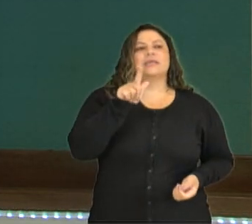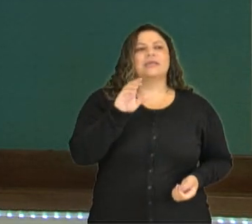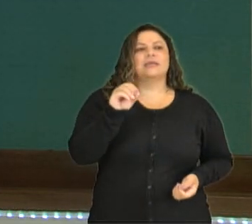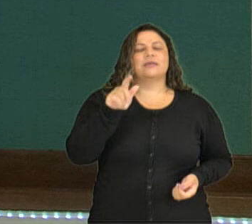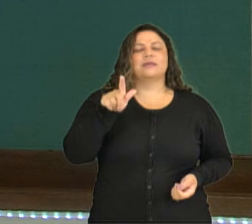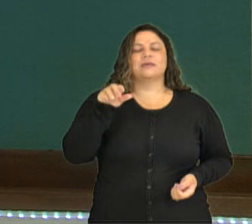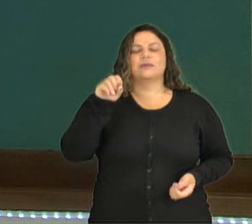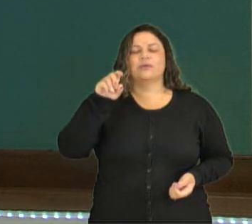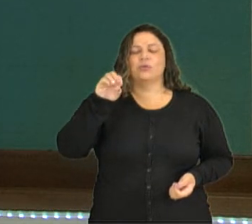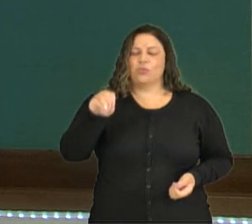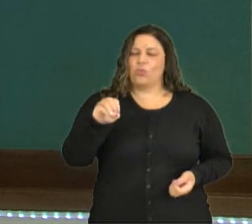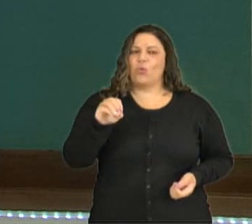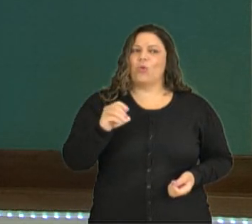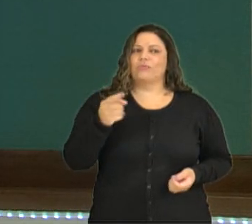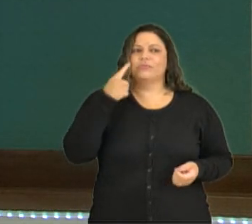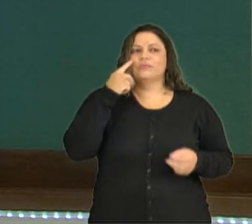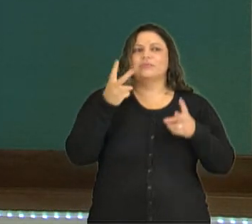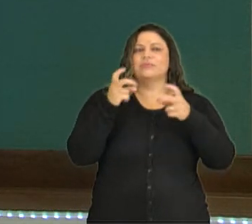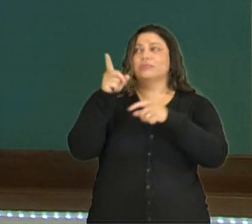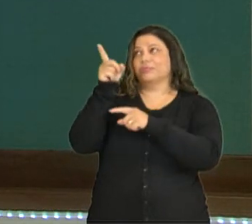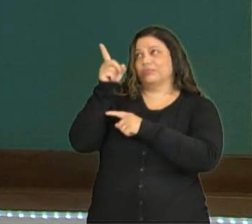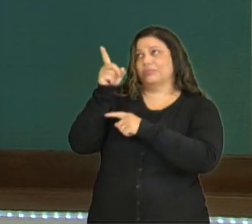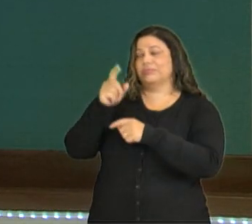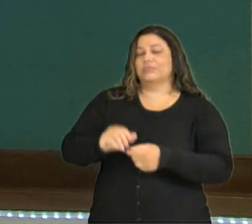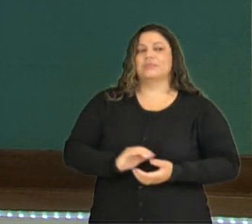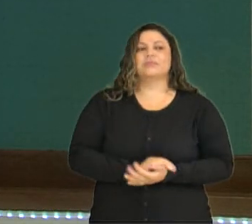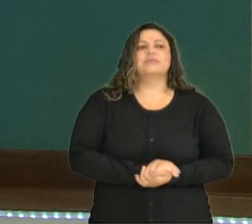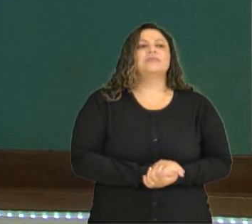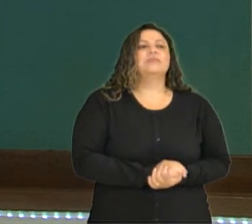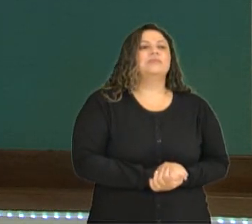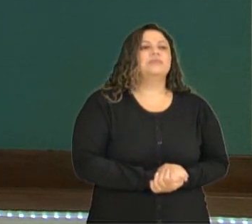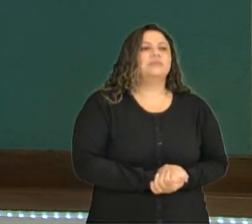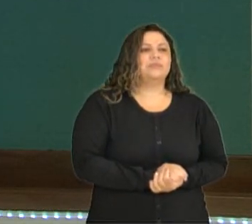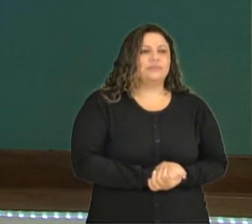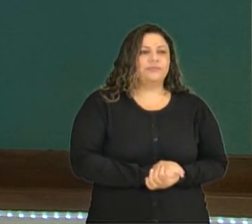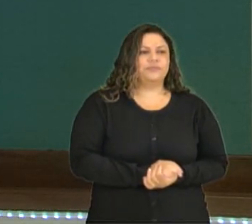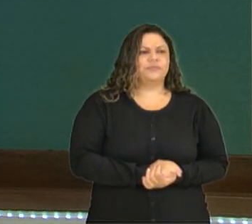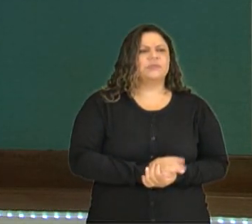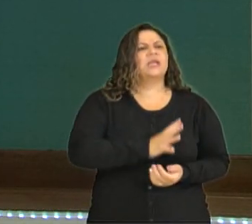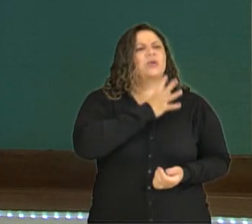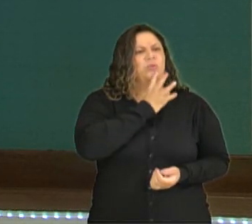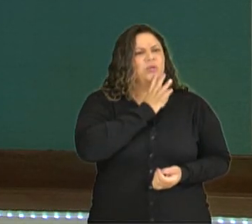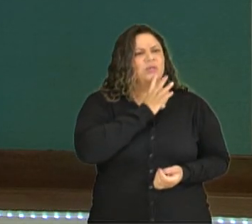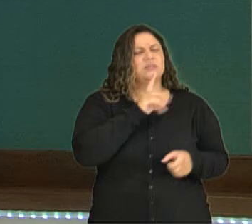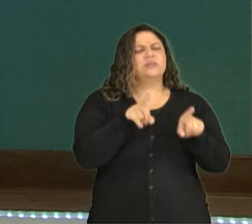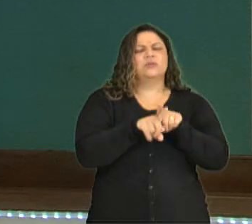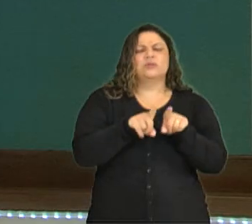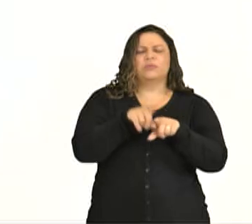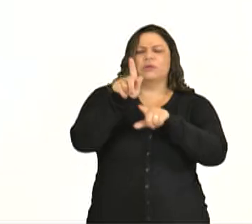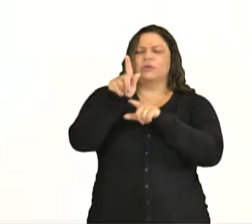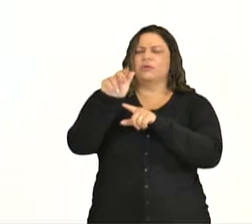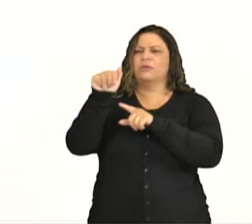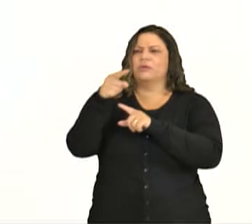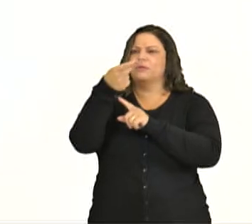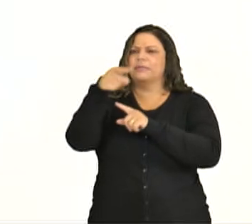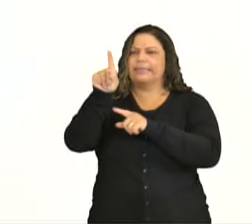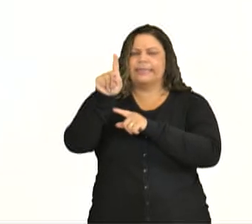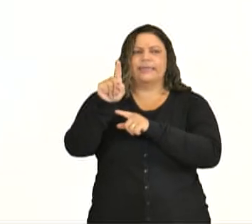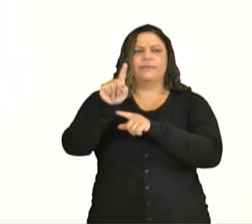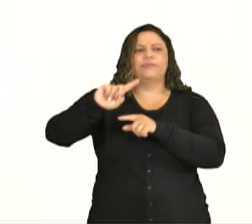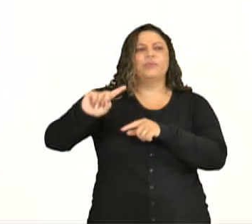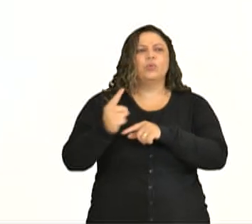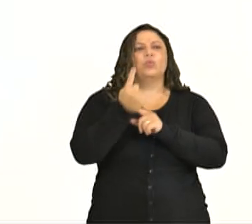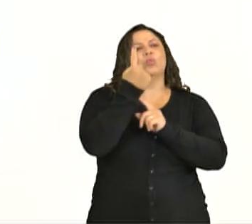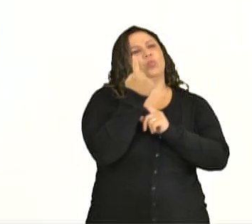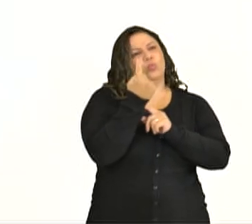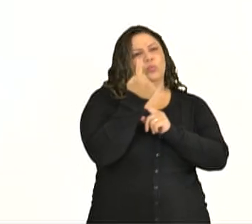agogô é esse instrumento, ele é conhecido como gã, formado por um único ou